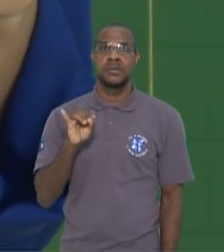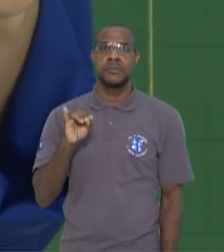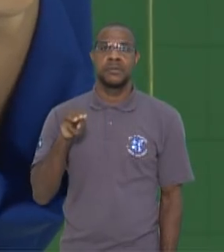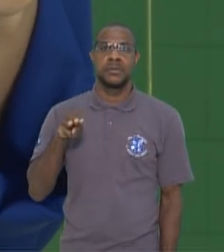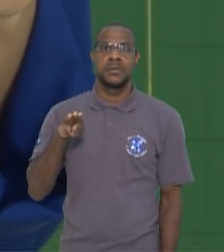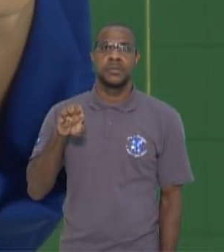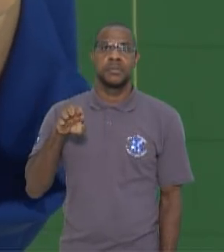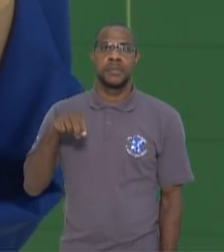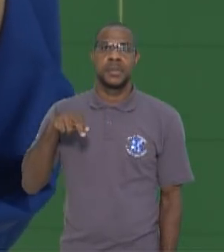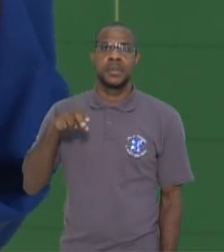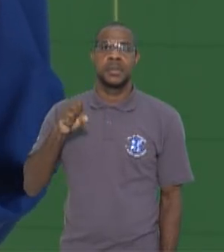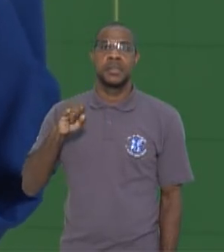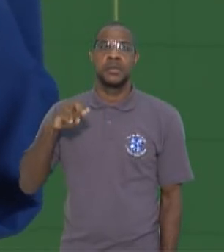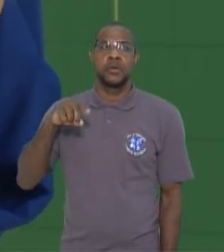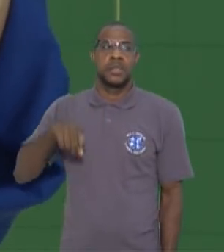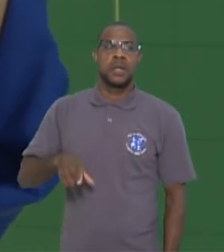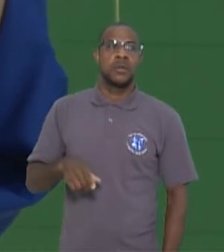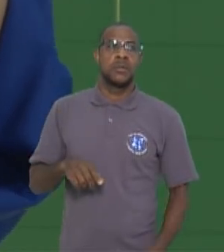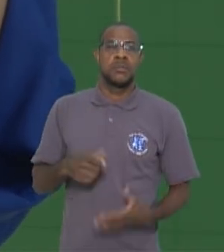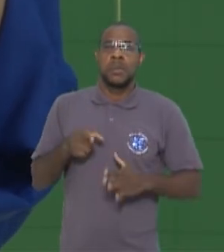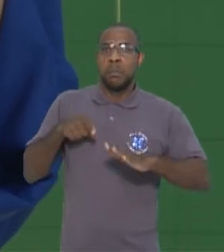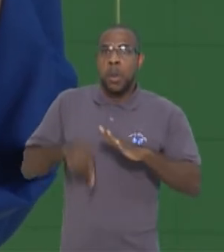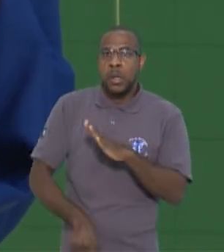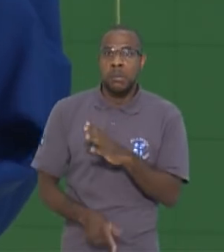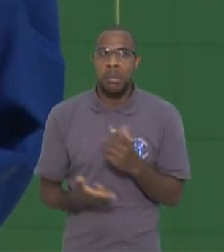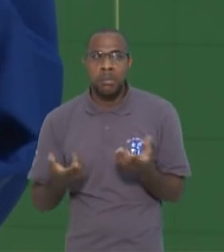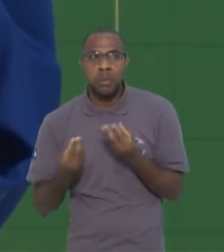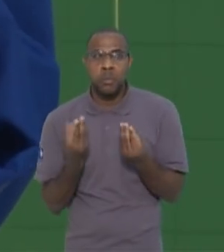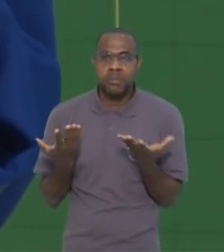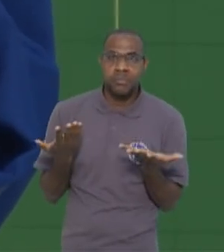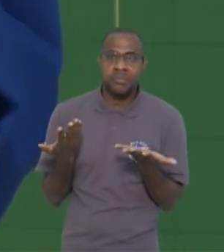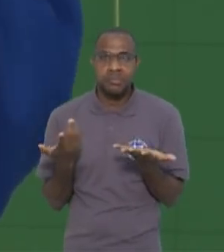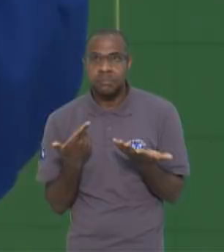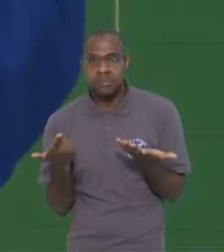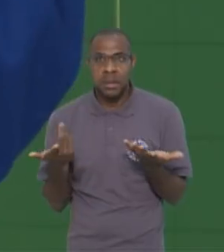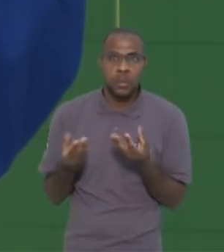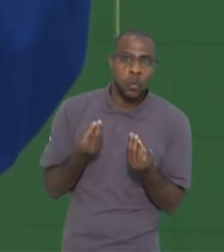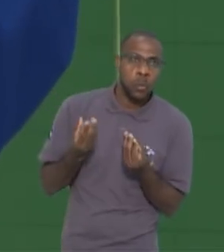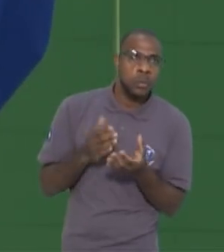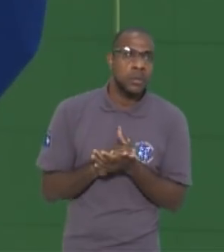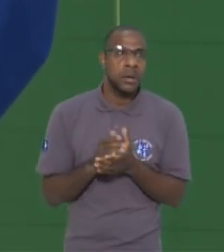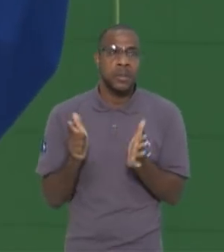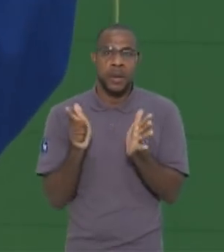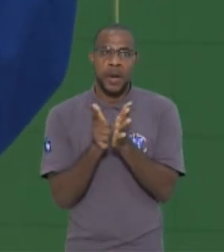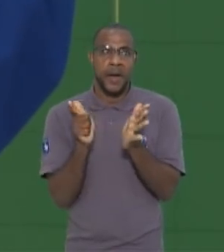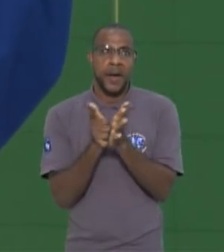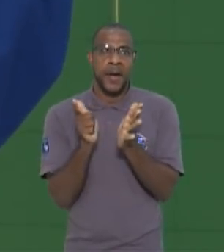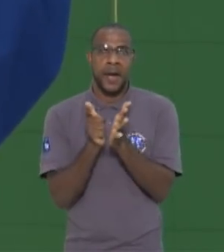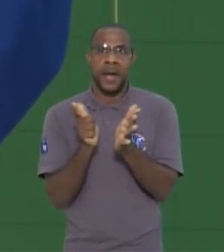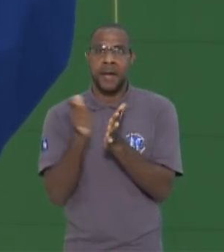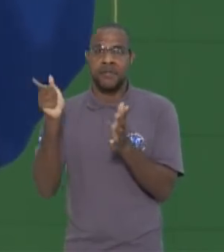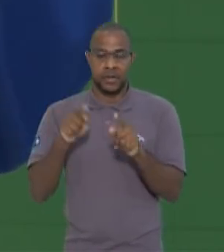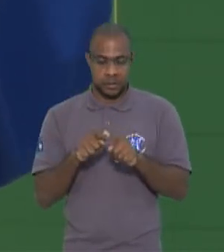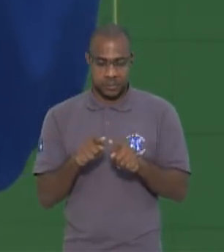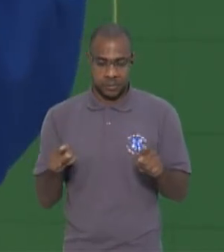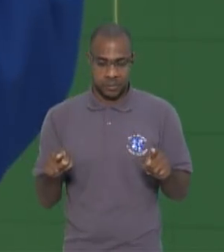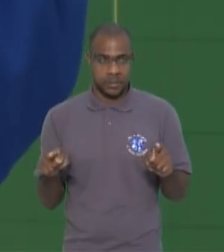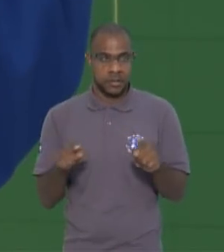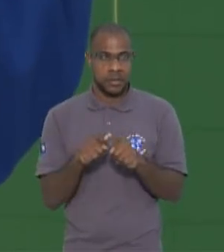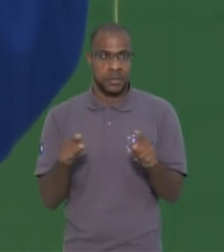dimensões apenas, não tem profundidade. Então, a folha é tridimensional, eu consigo,